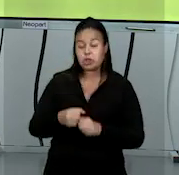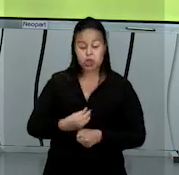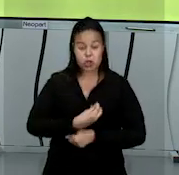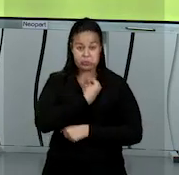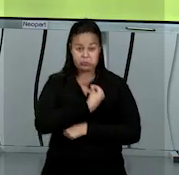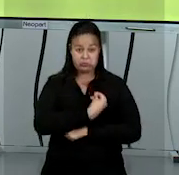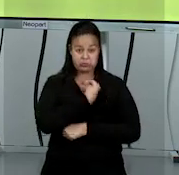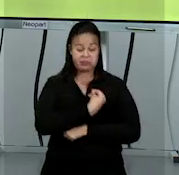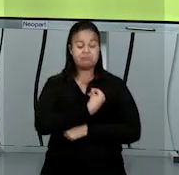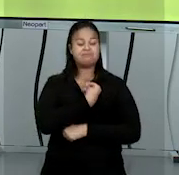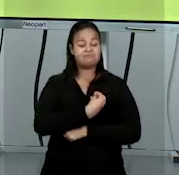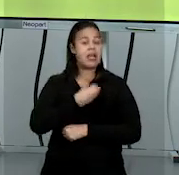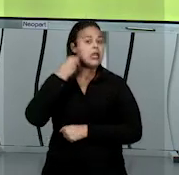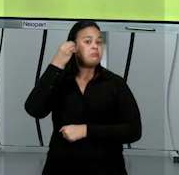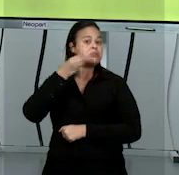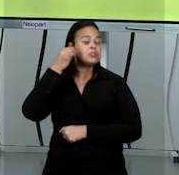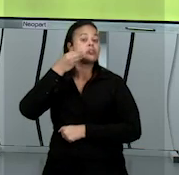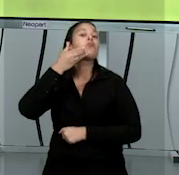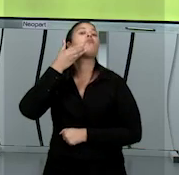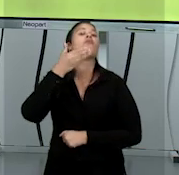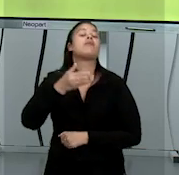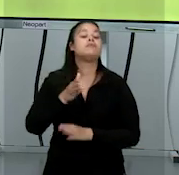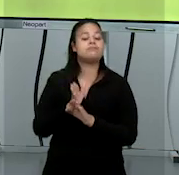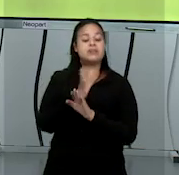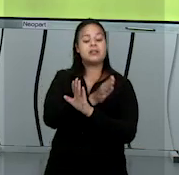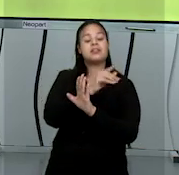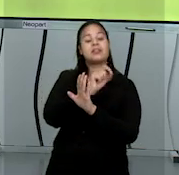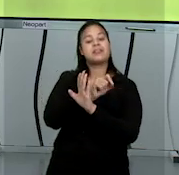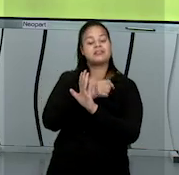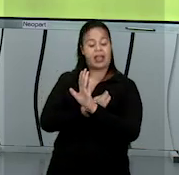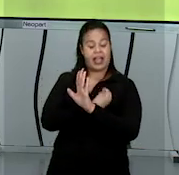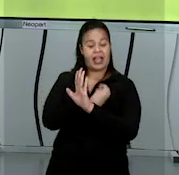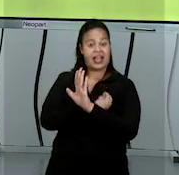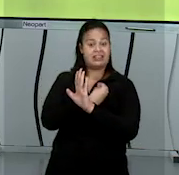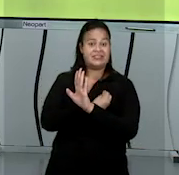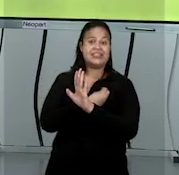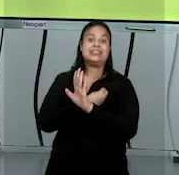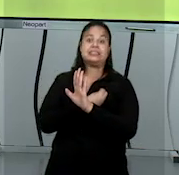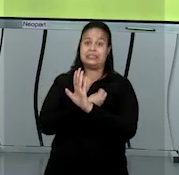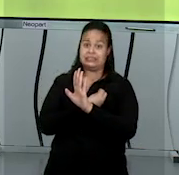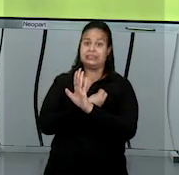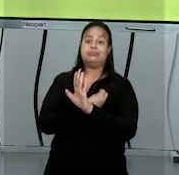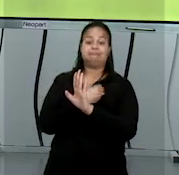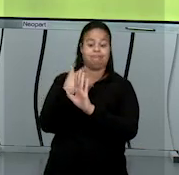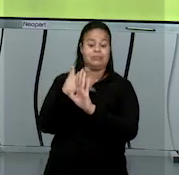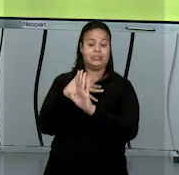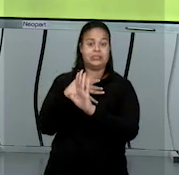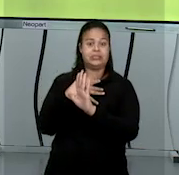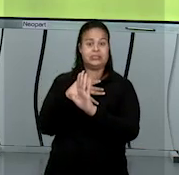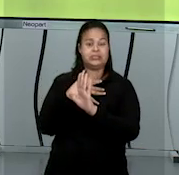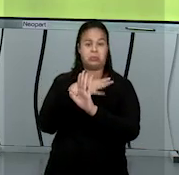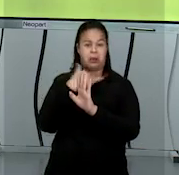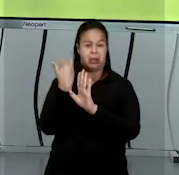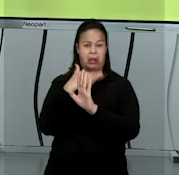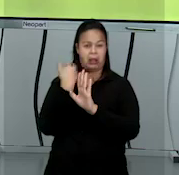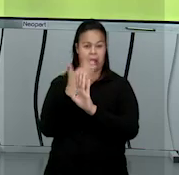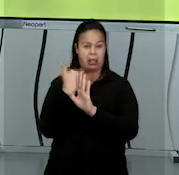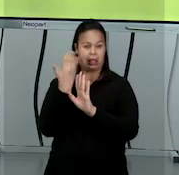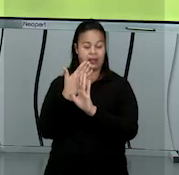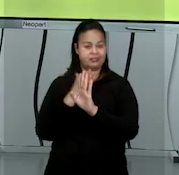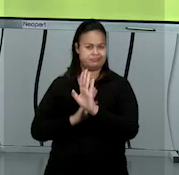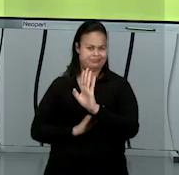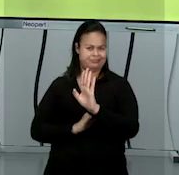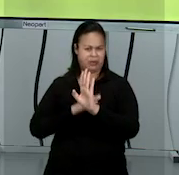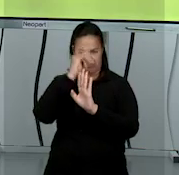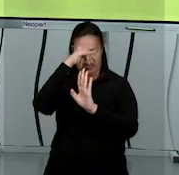vivendo, vivenciando, experimentando. E o pretexto? A vida que está em jogo, não é? Ninguém quer perder a vida de graça,